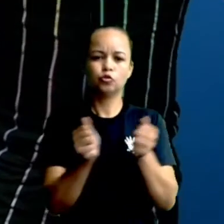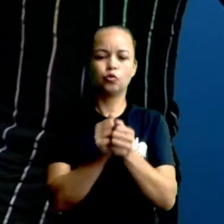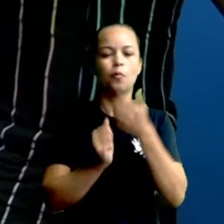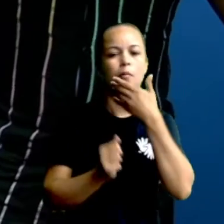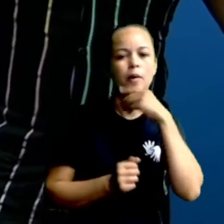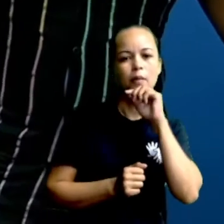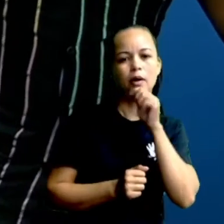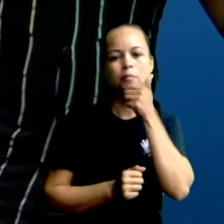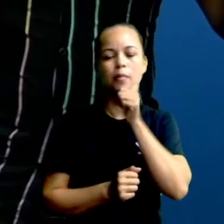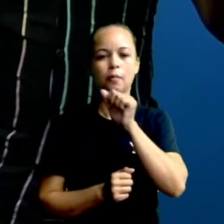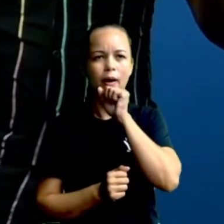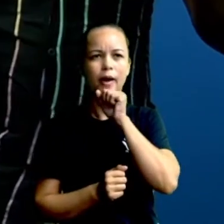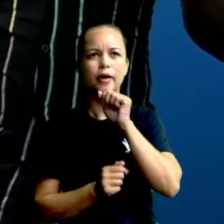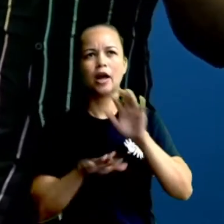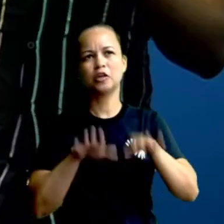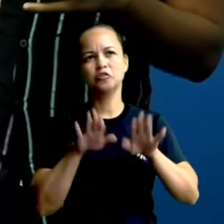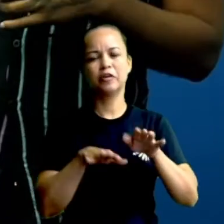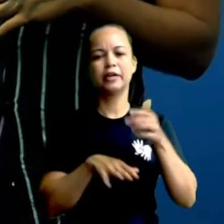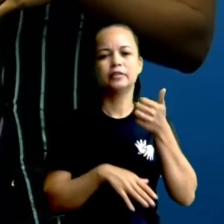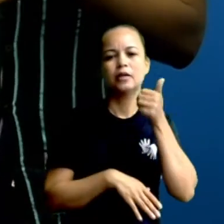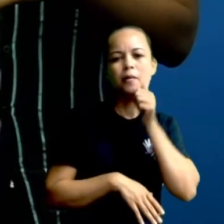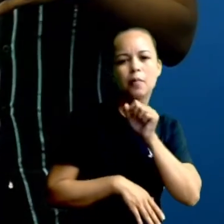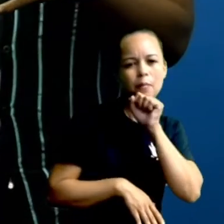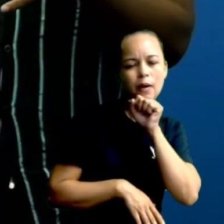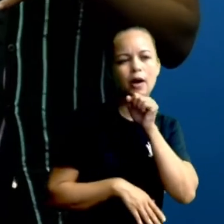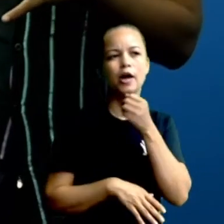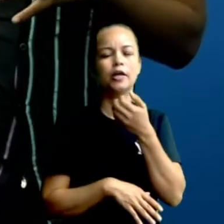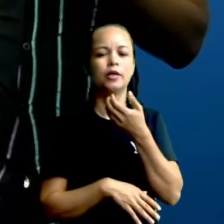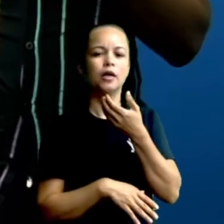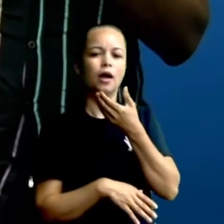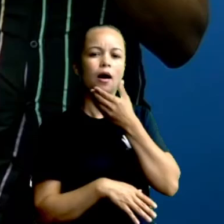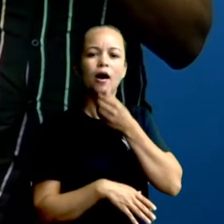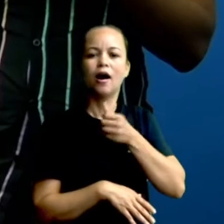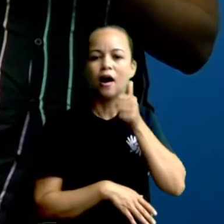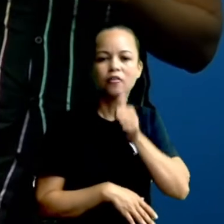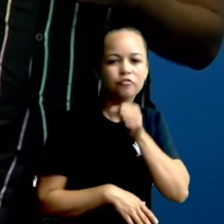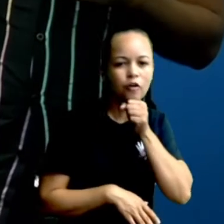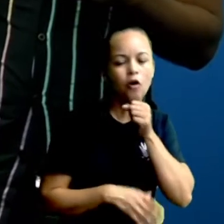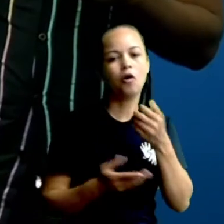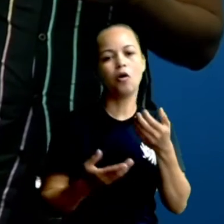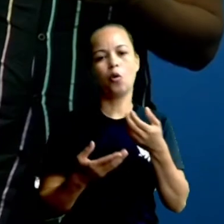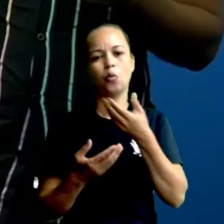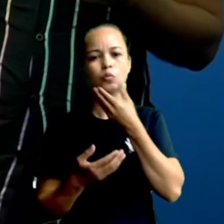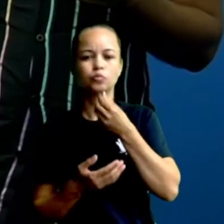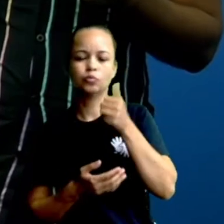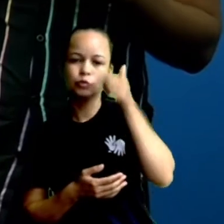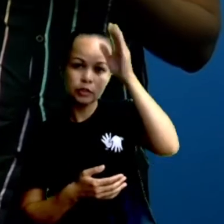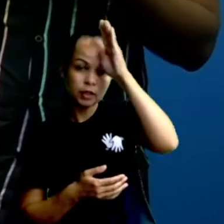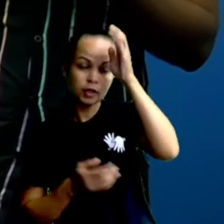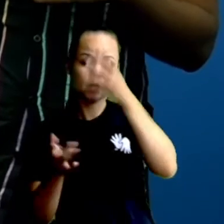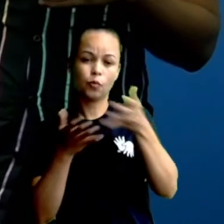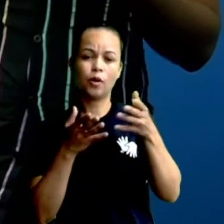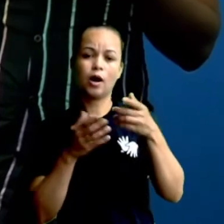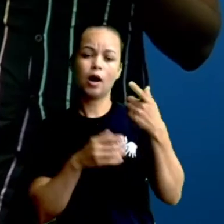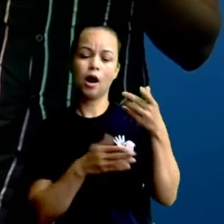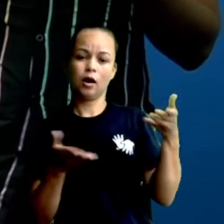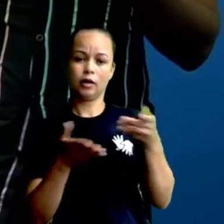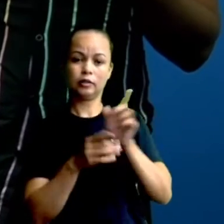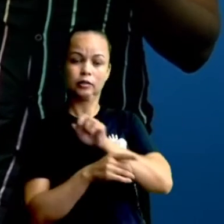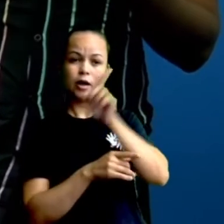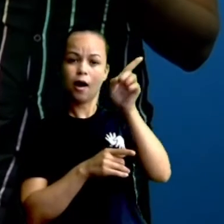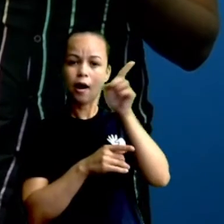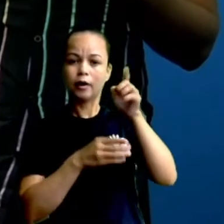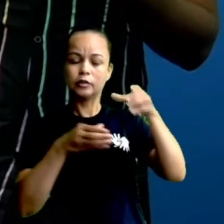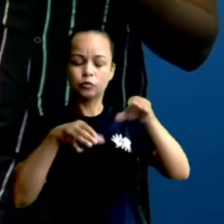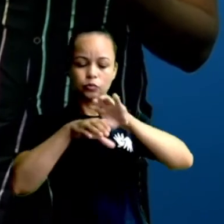vezes com nossa mãe, avó, ou com um tio morando em casa, né? Enfim. Eles lá, nessas tabas, eles viviam com a mãe,